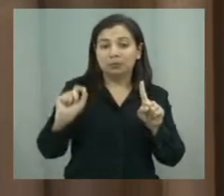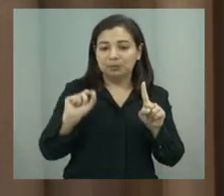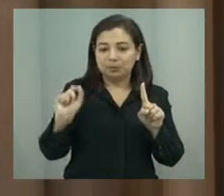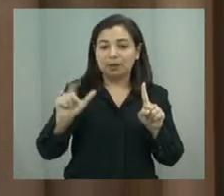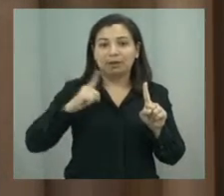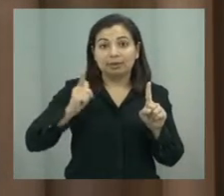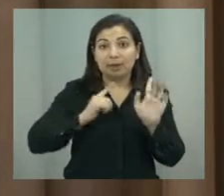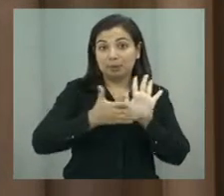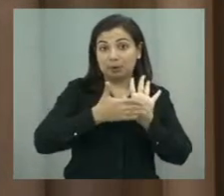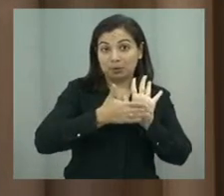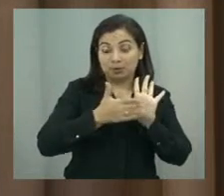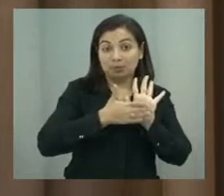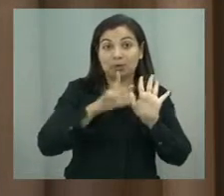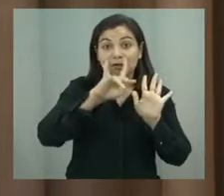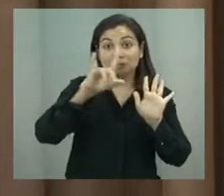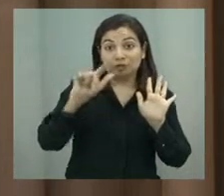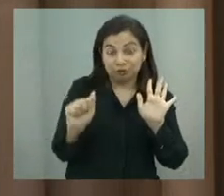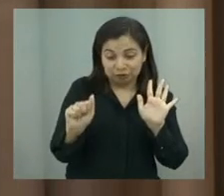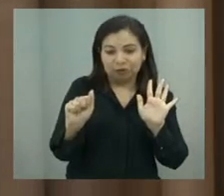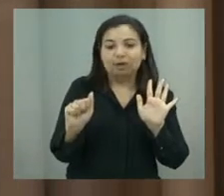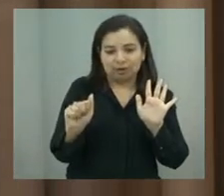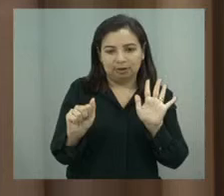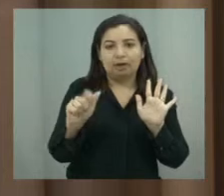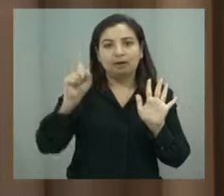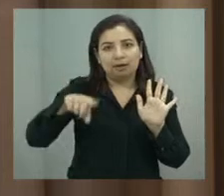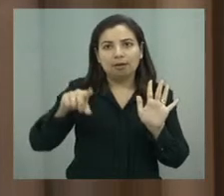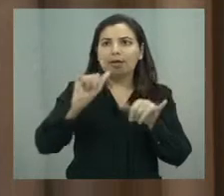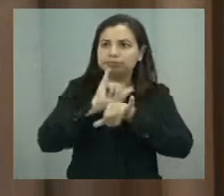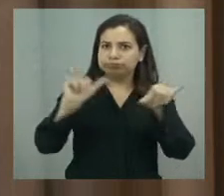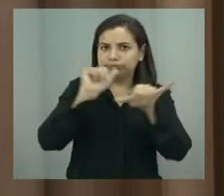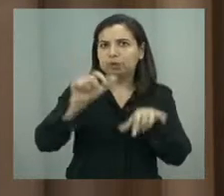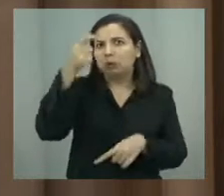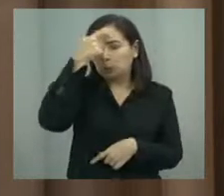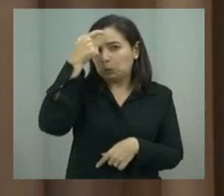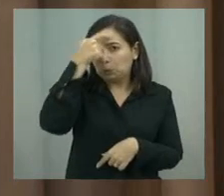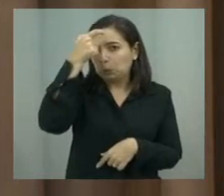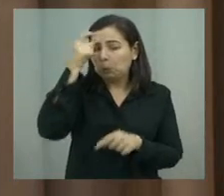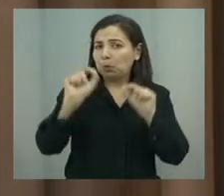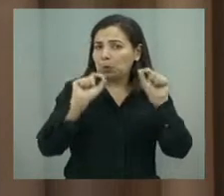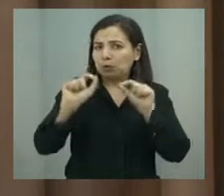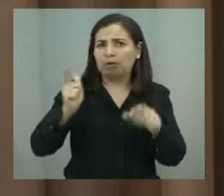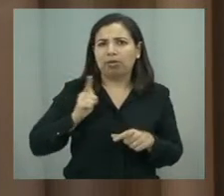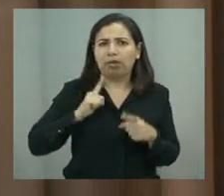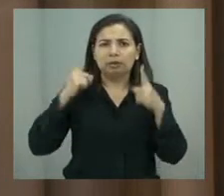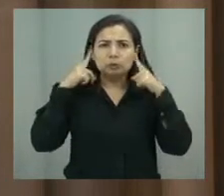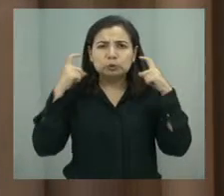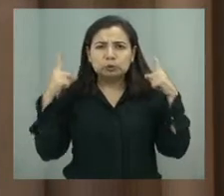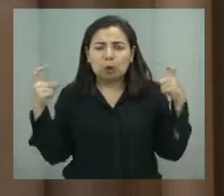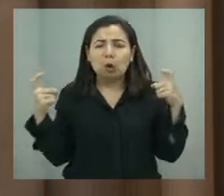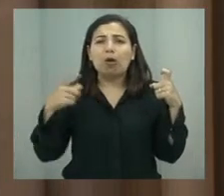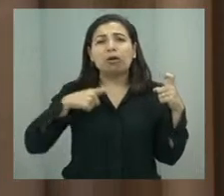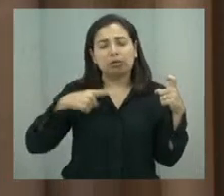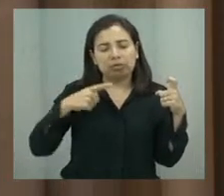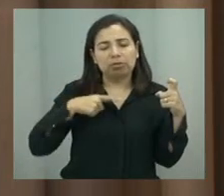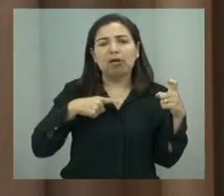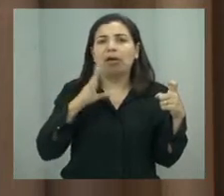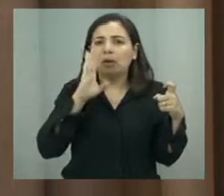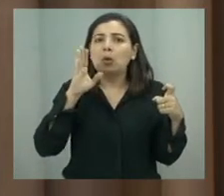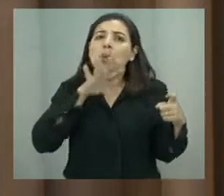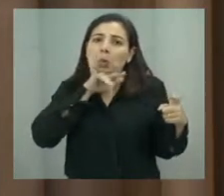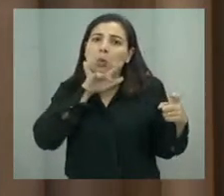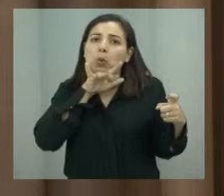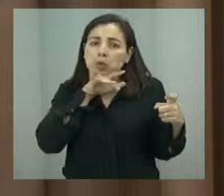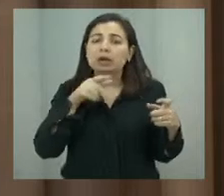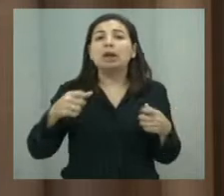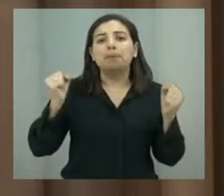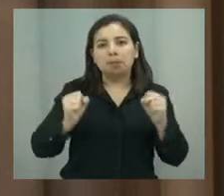na proposta da data, que é conscientizar a sociedade sobre os males que a poluição sonora provoca e o que isso reflete na